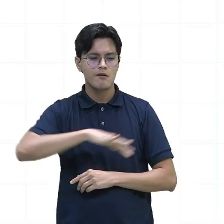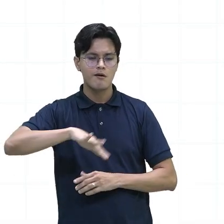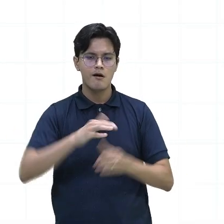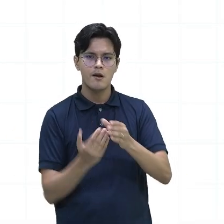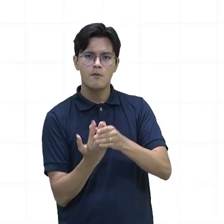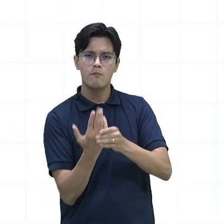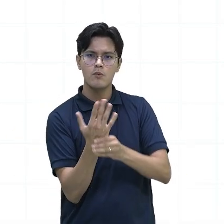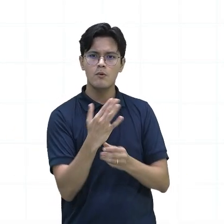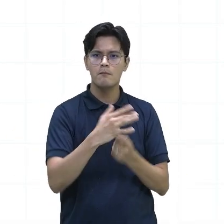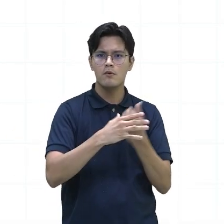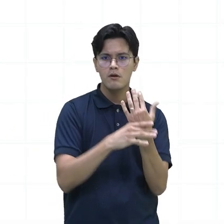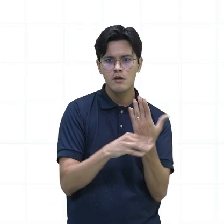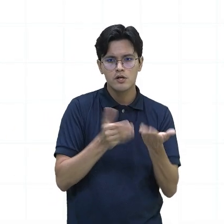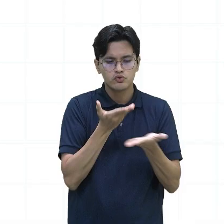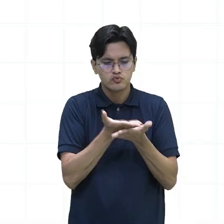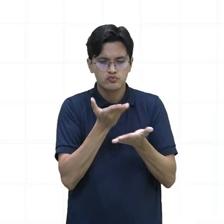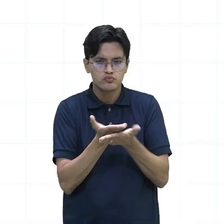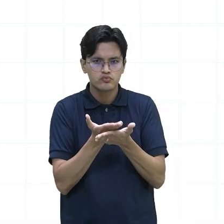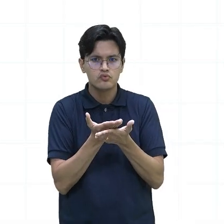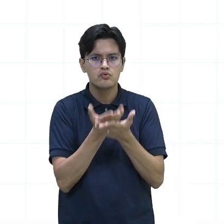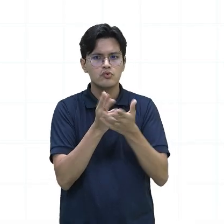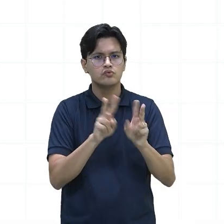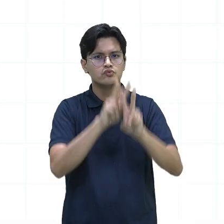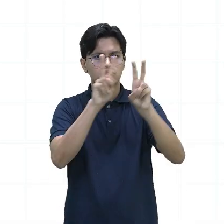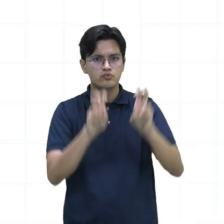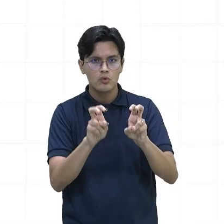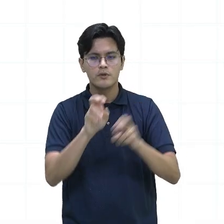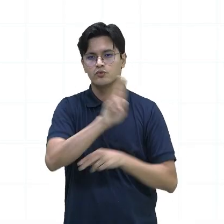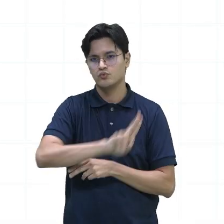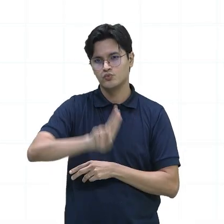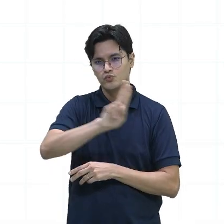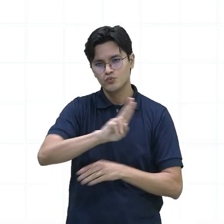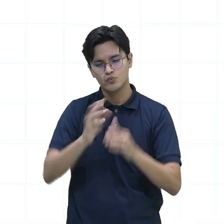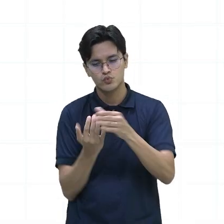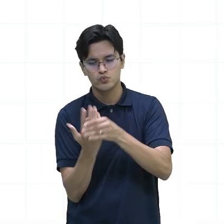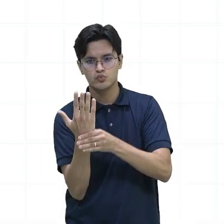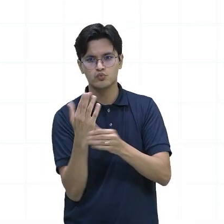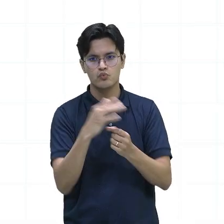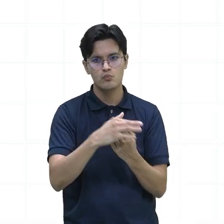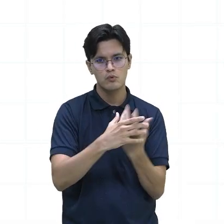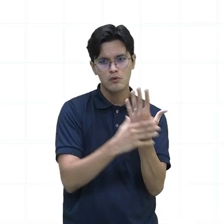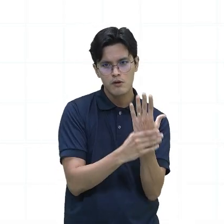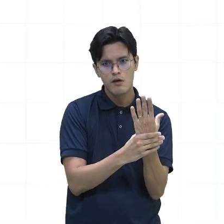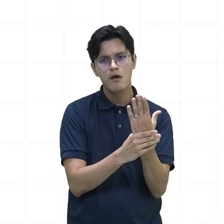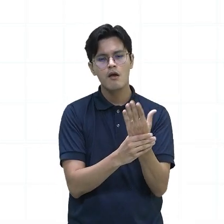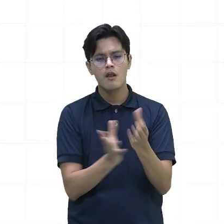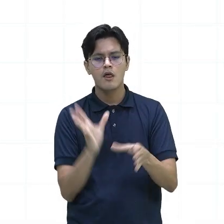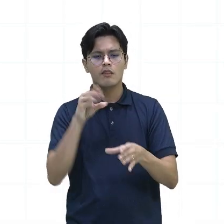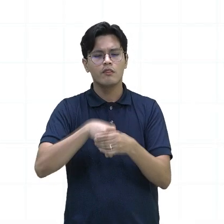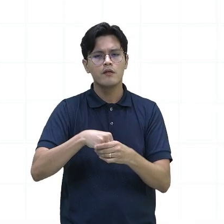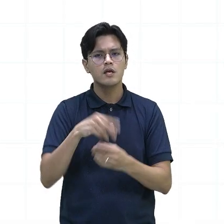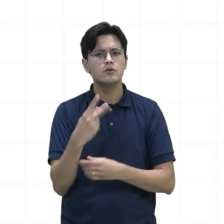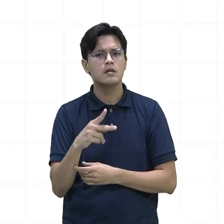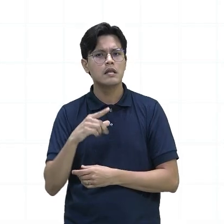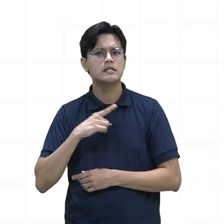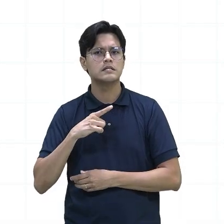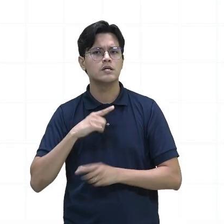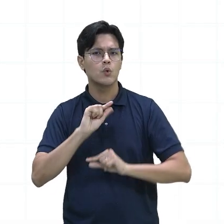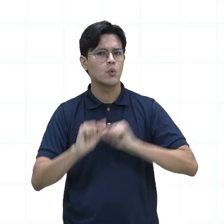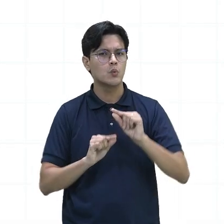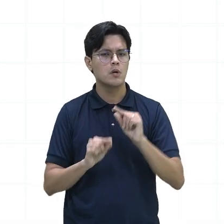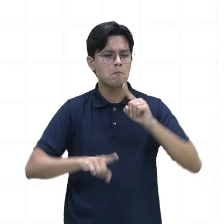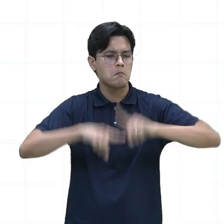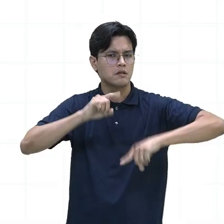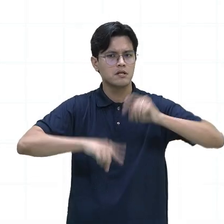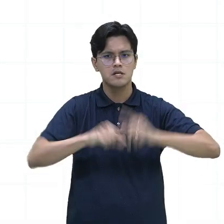estudo do uso dessas plantas, quais são os princípios ativos que estão nelas. E aí, em Manaus,